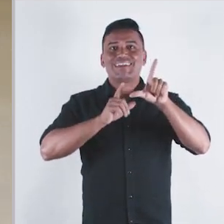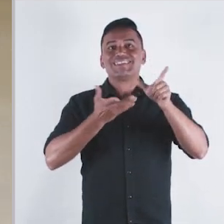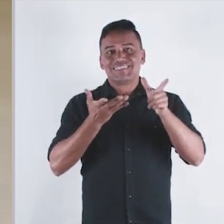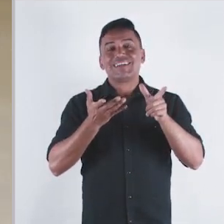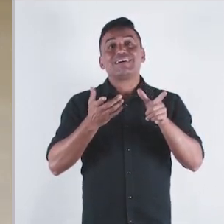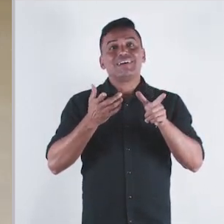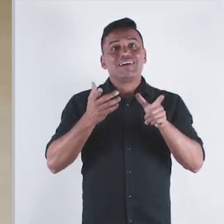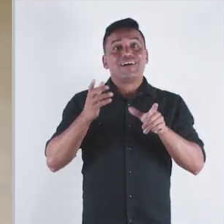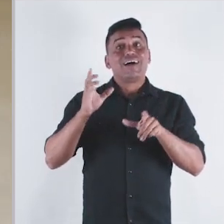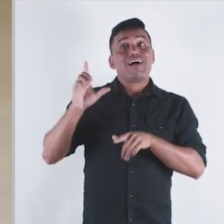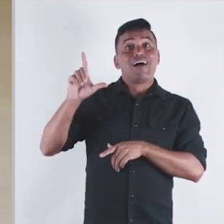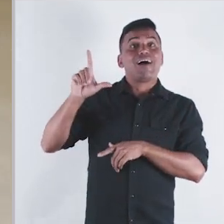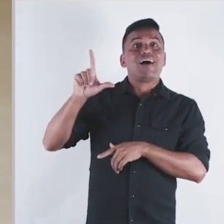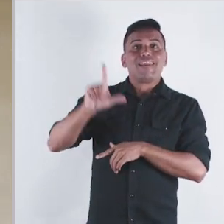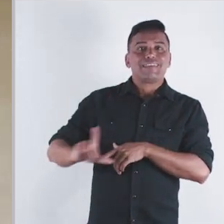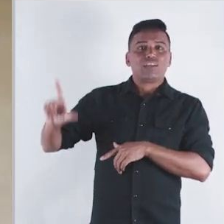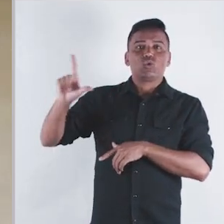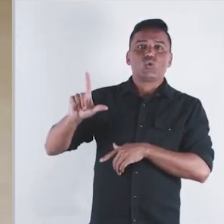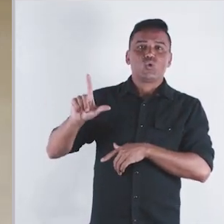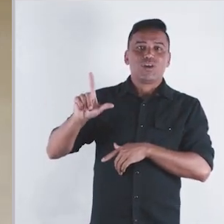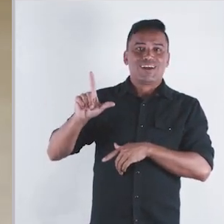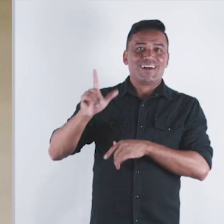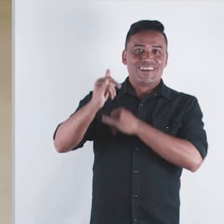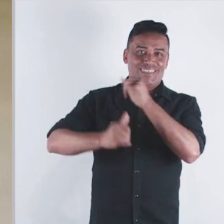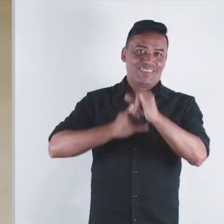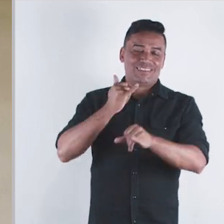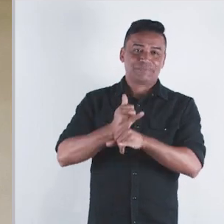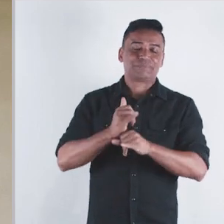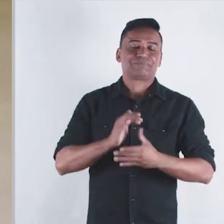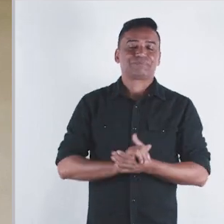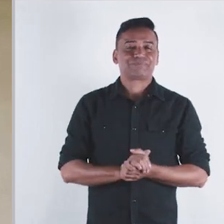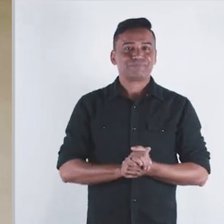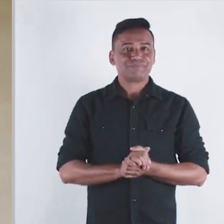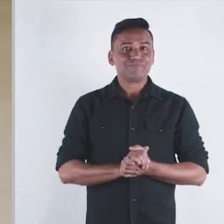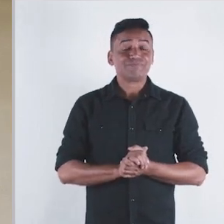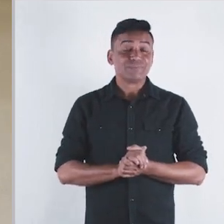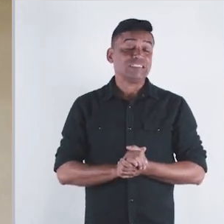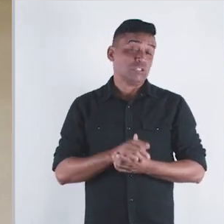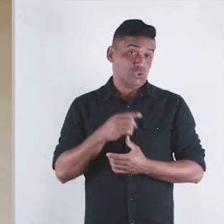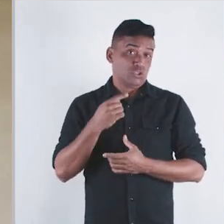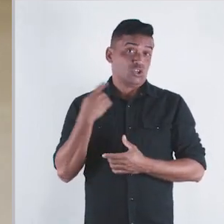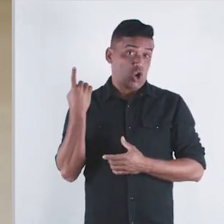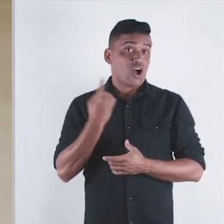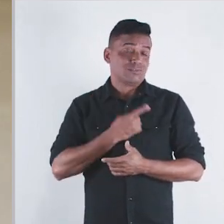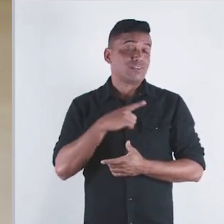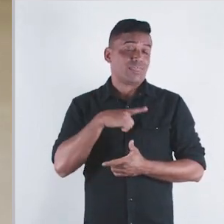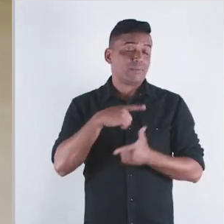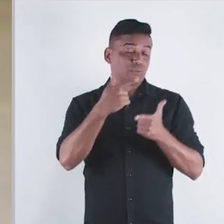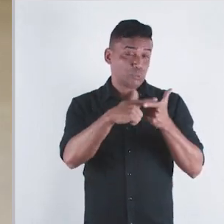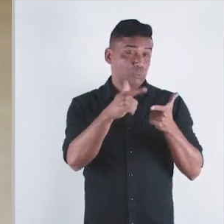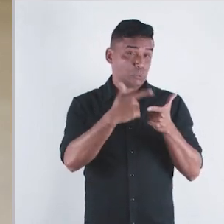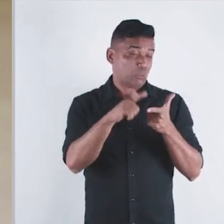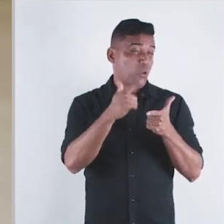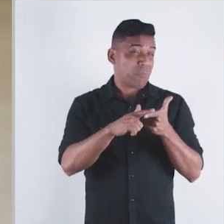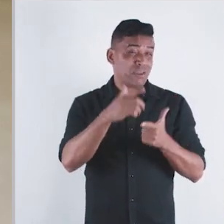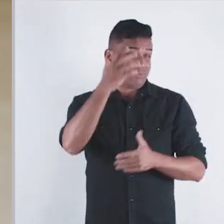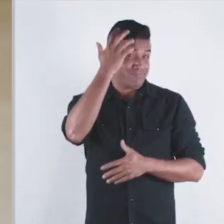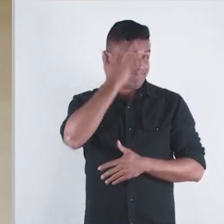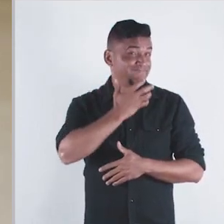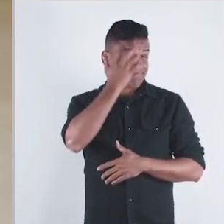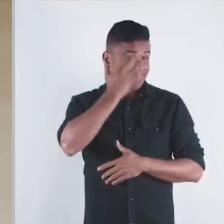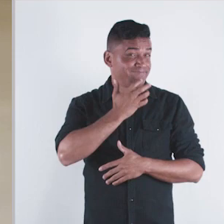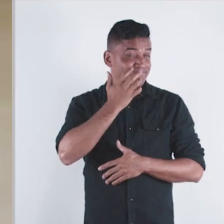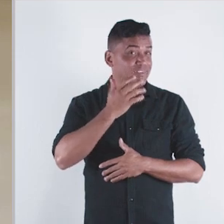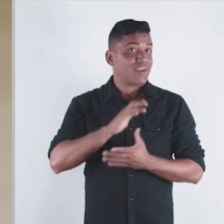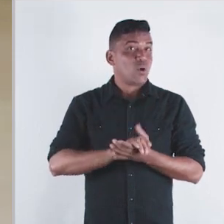literatura digital. Nós estamos, você falou numa encruzilhada, né? Eu acho que nós estamos num